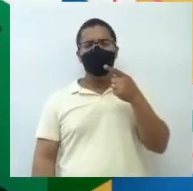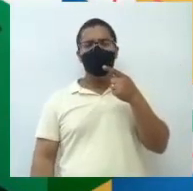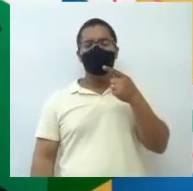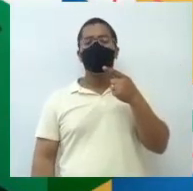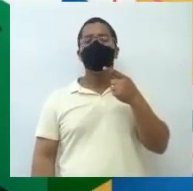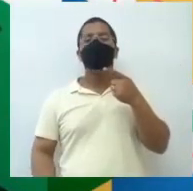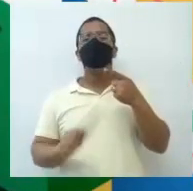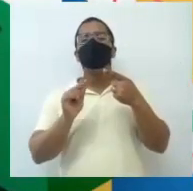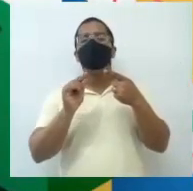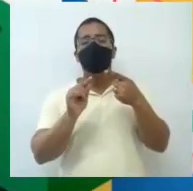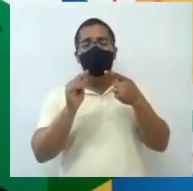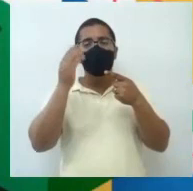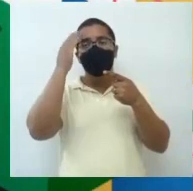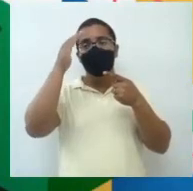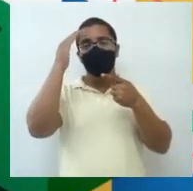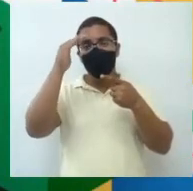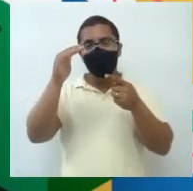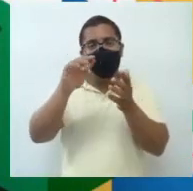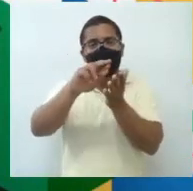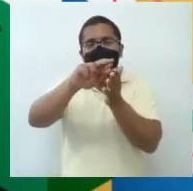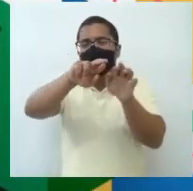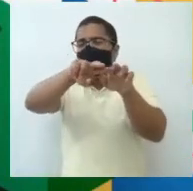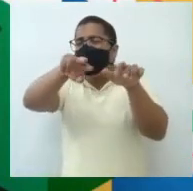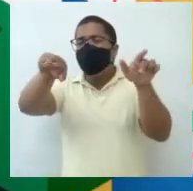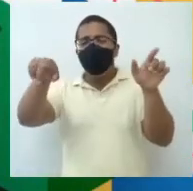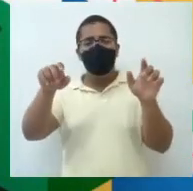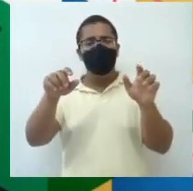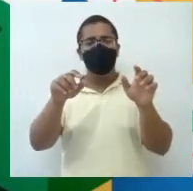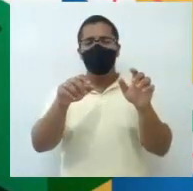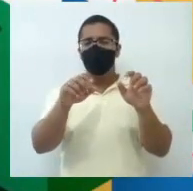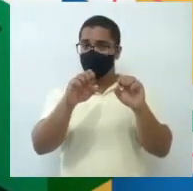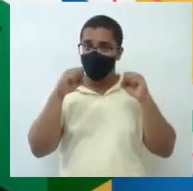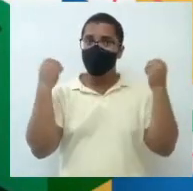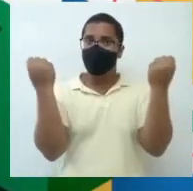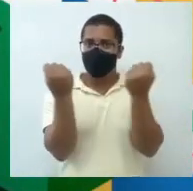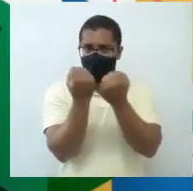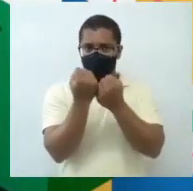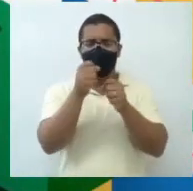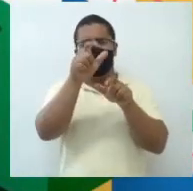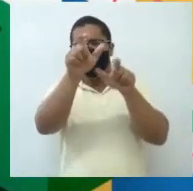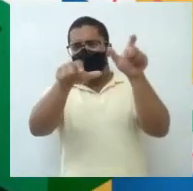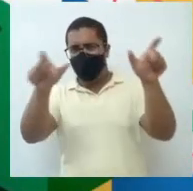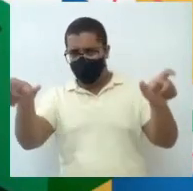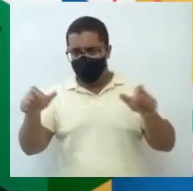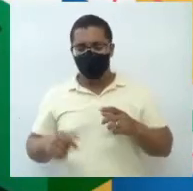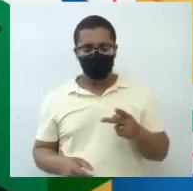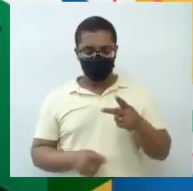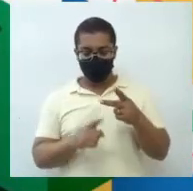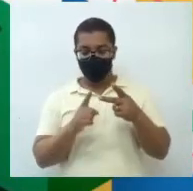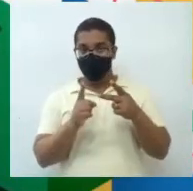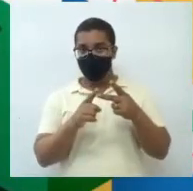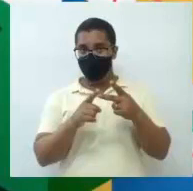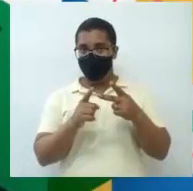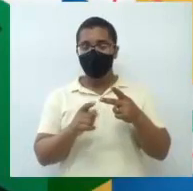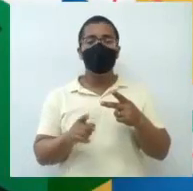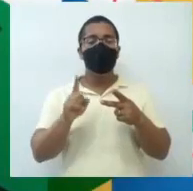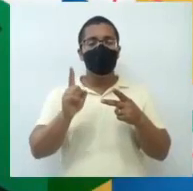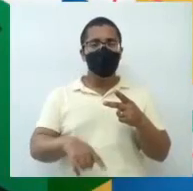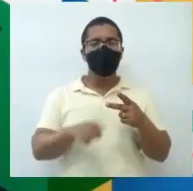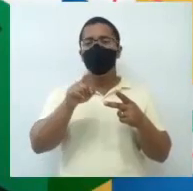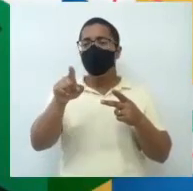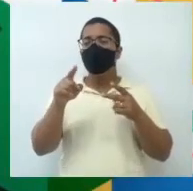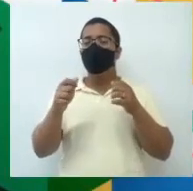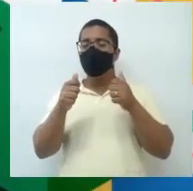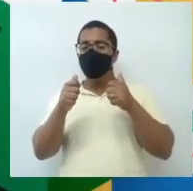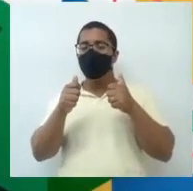buscar compreender as diversas esferas sociais certo é o primeiro. O segundo. A sua pele